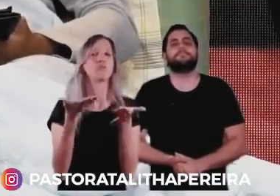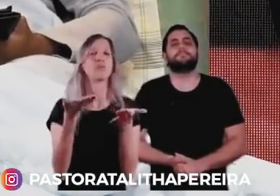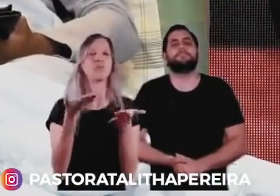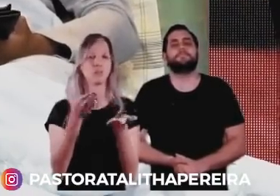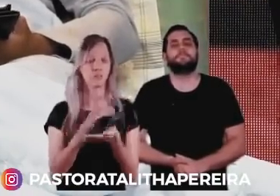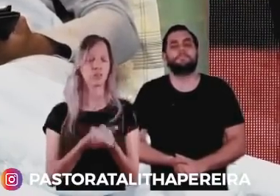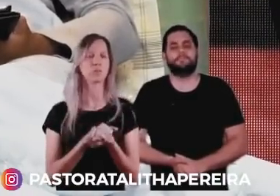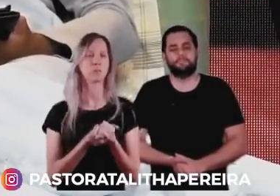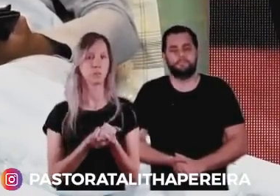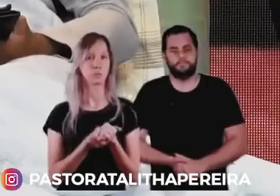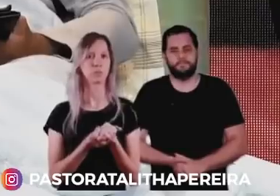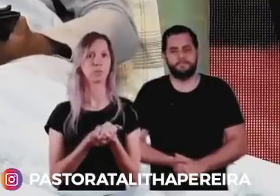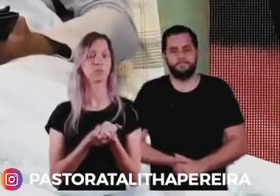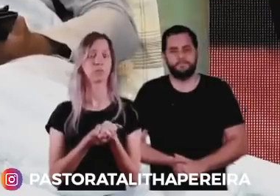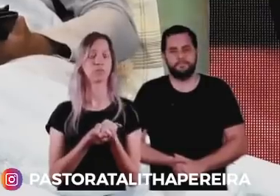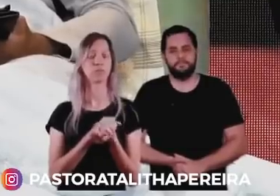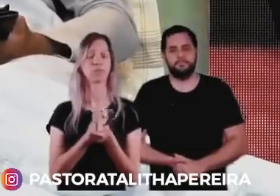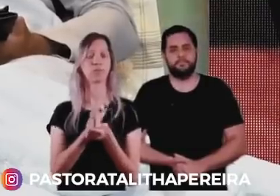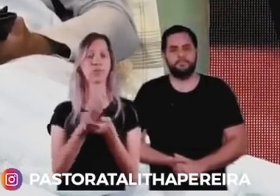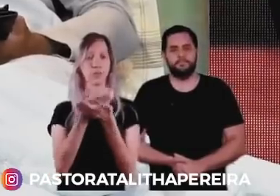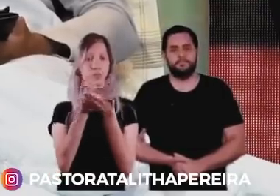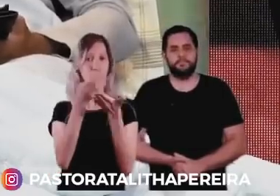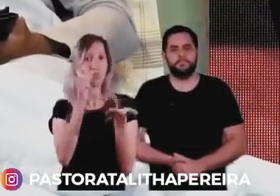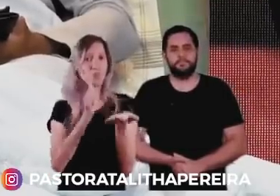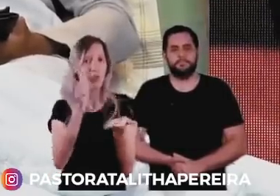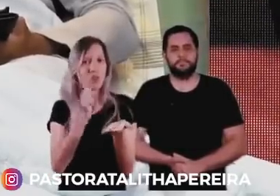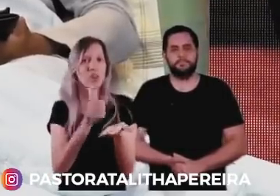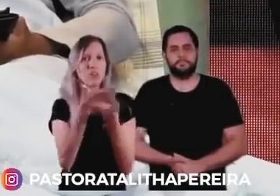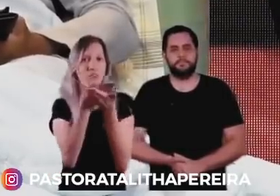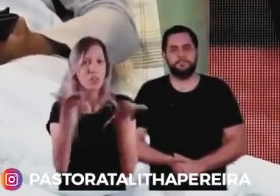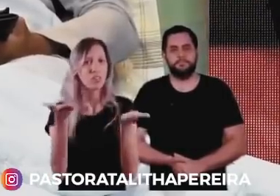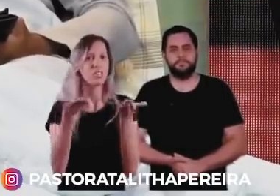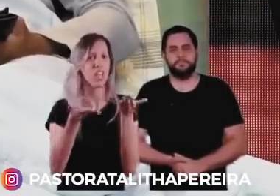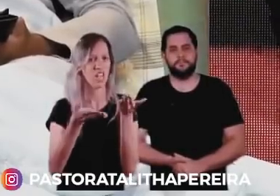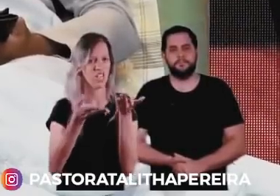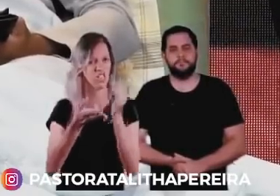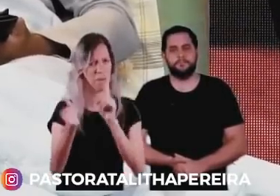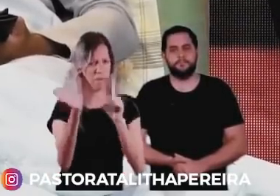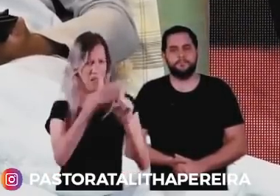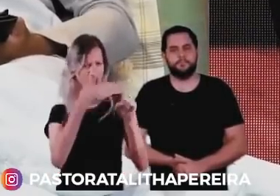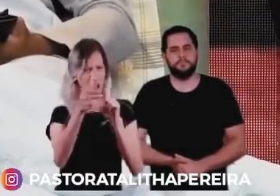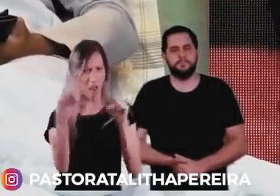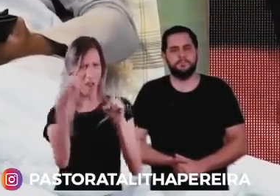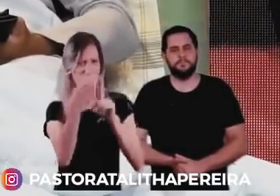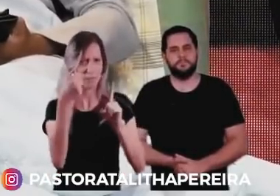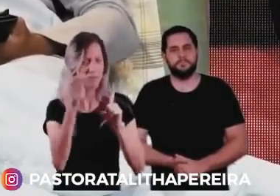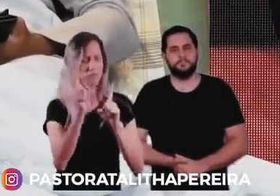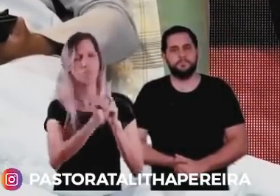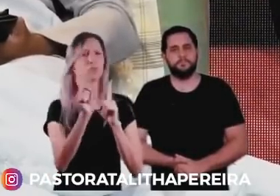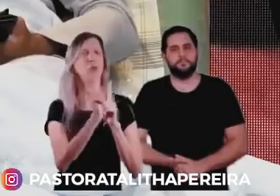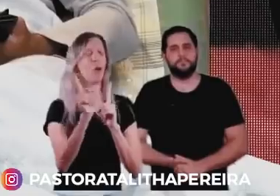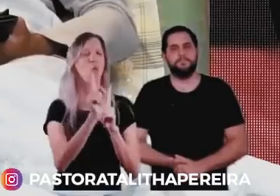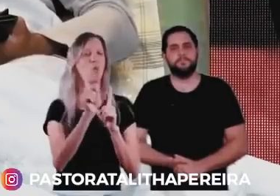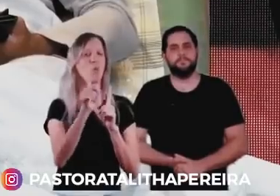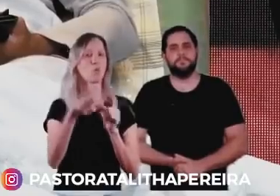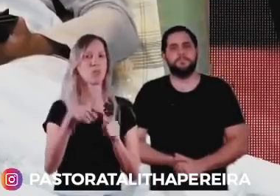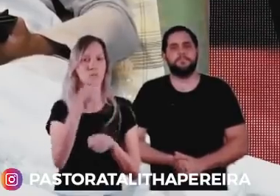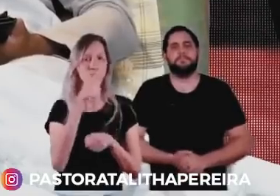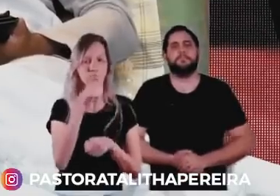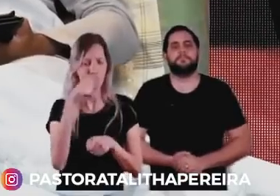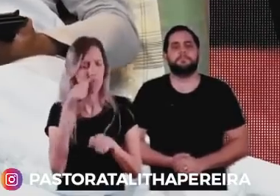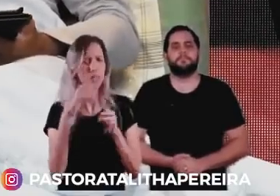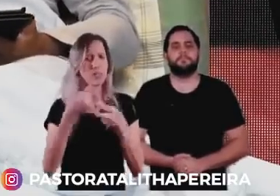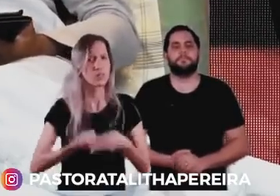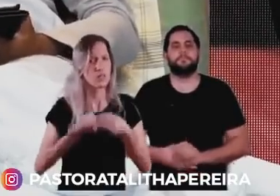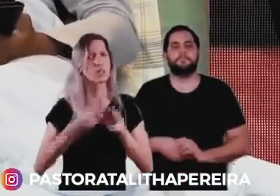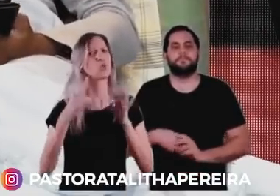Você não foi criada para apanhar. Você aguenta tudo, menos cacete, viu?